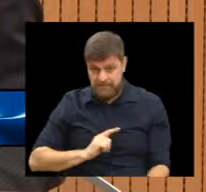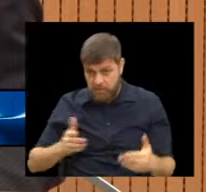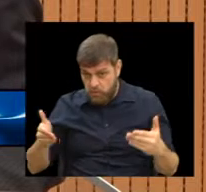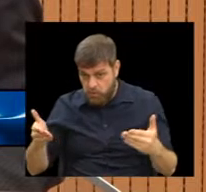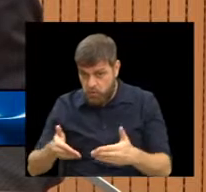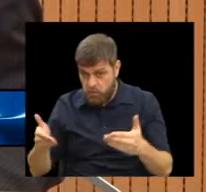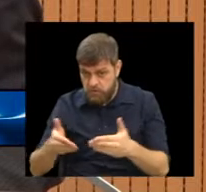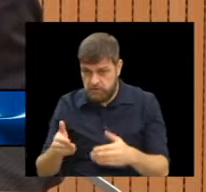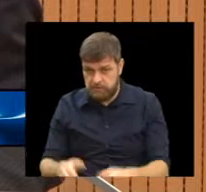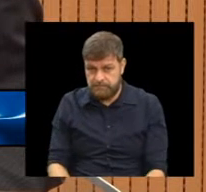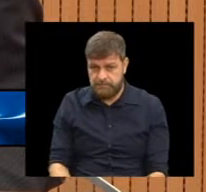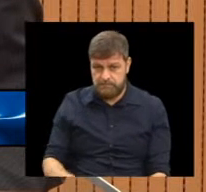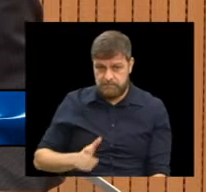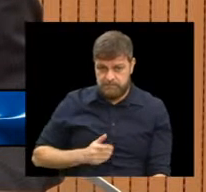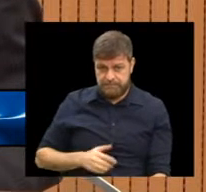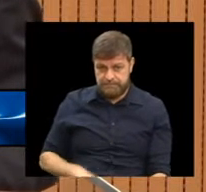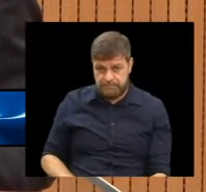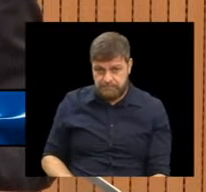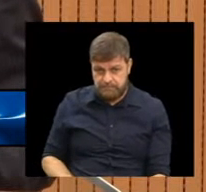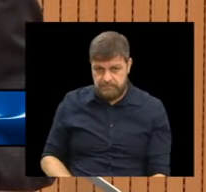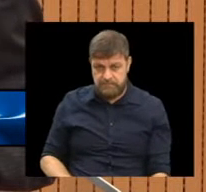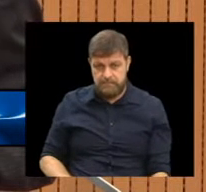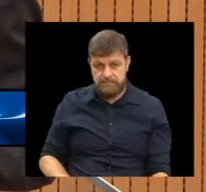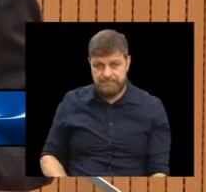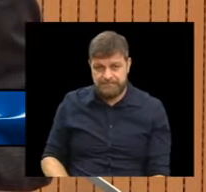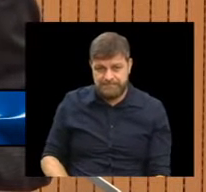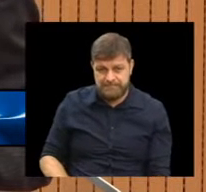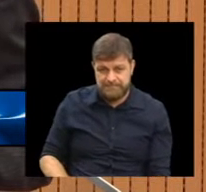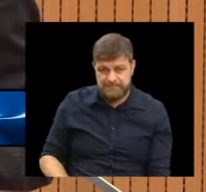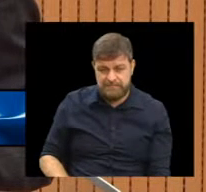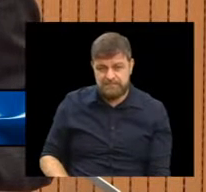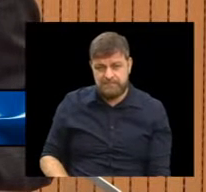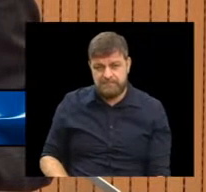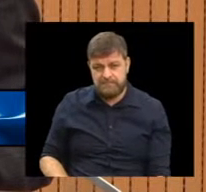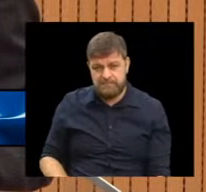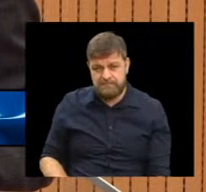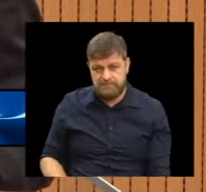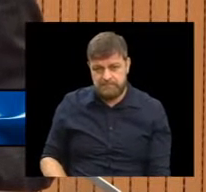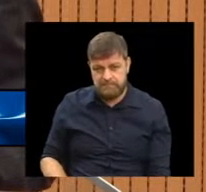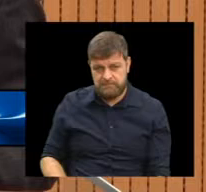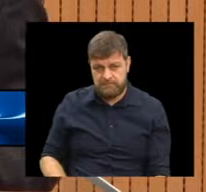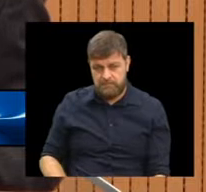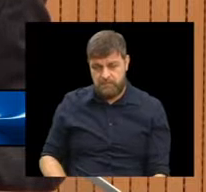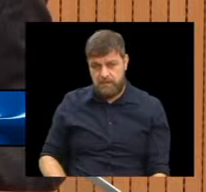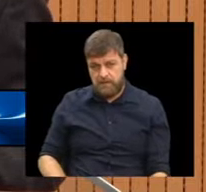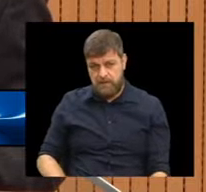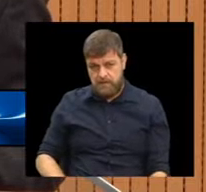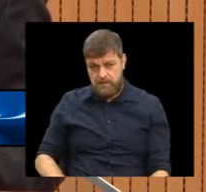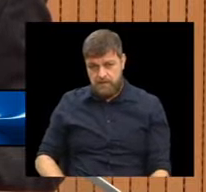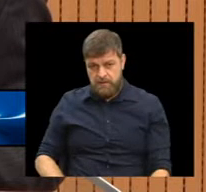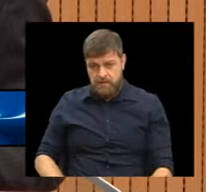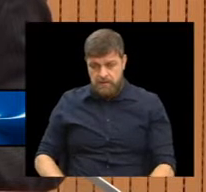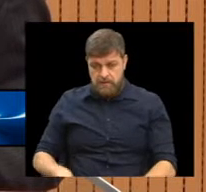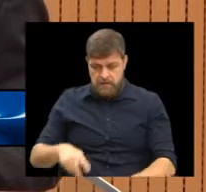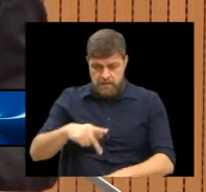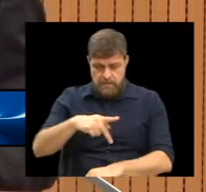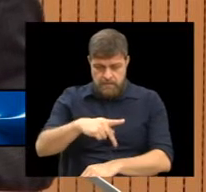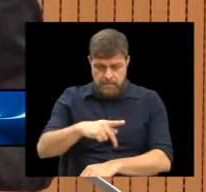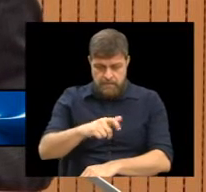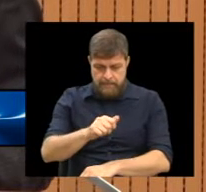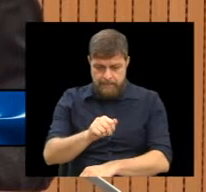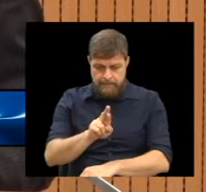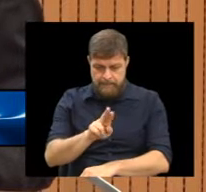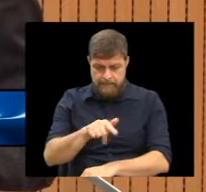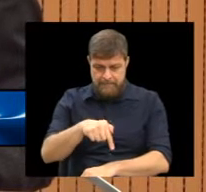hoje os campos daquela região, bem como o do Parque da Figueira, na rua São Pedro do Turvo, onde está